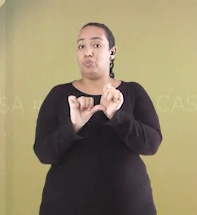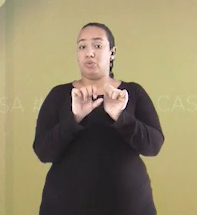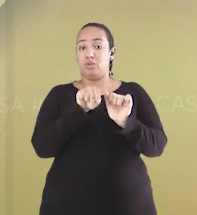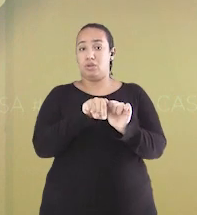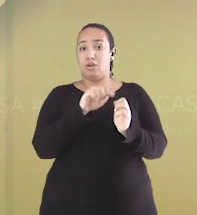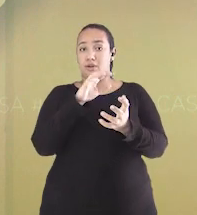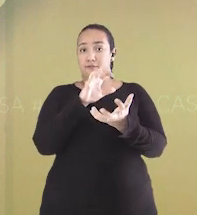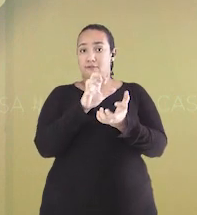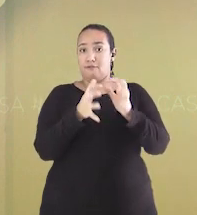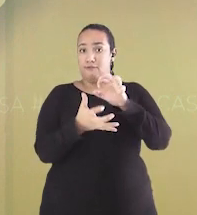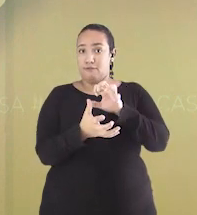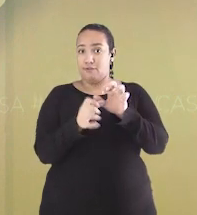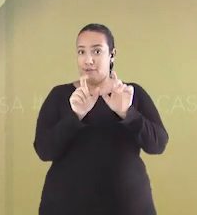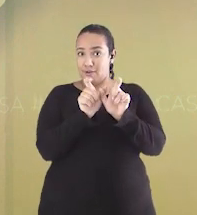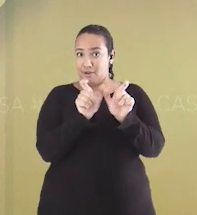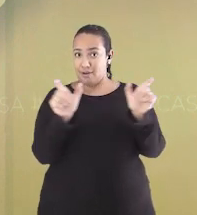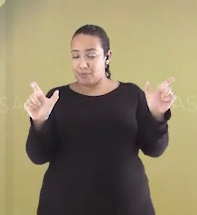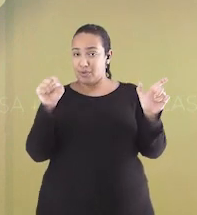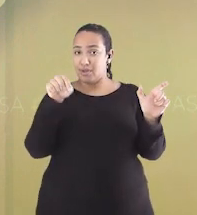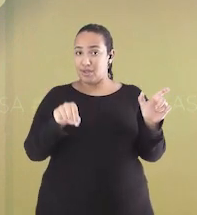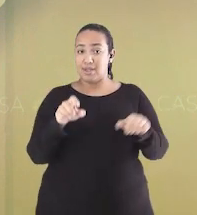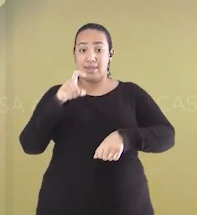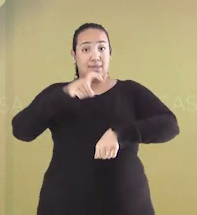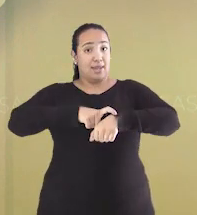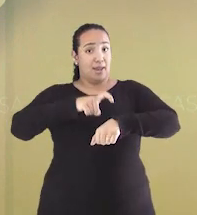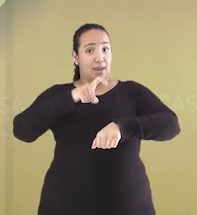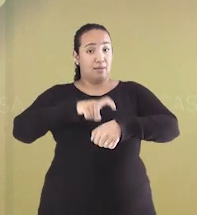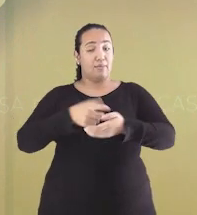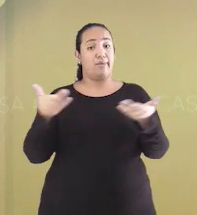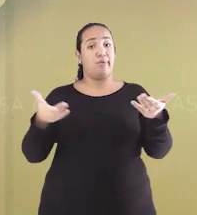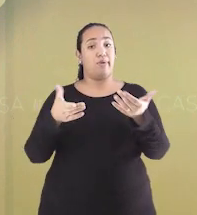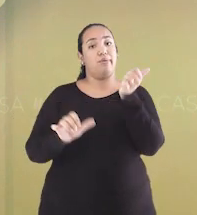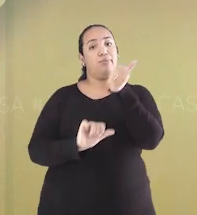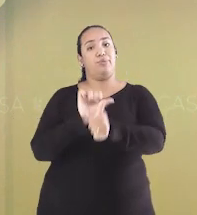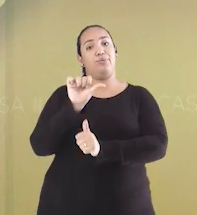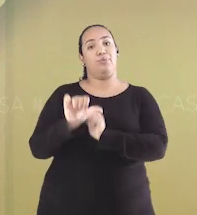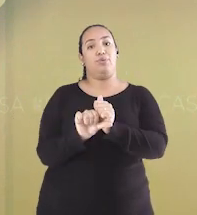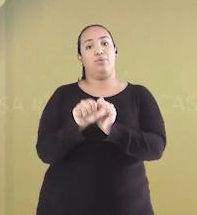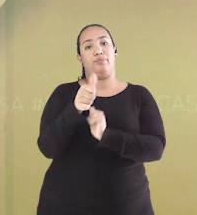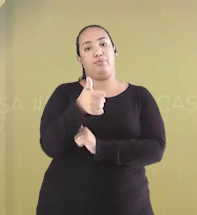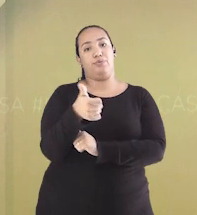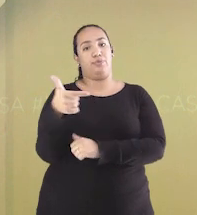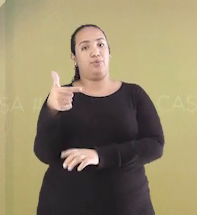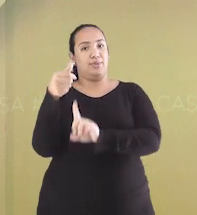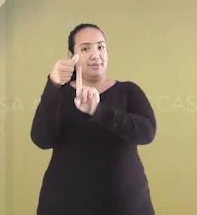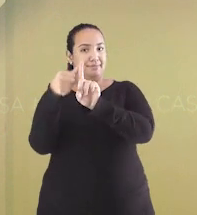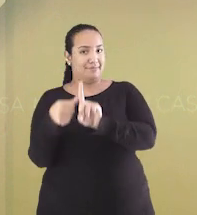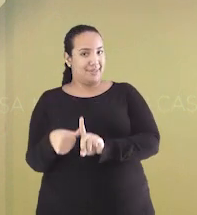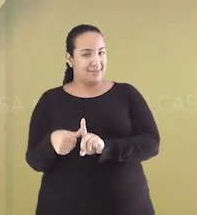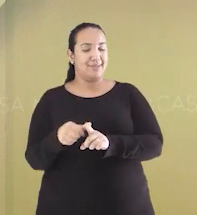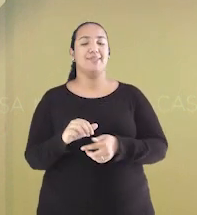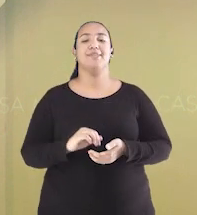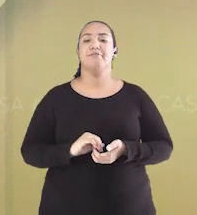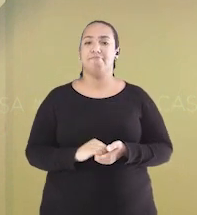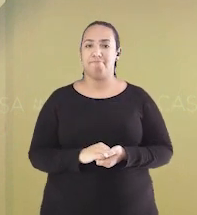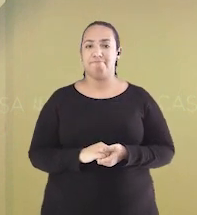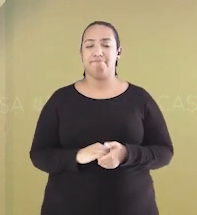forma o termo tempo por seu valor, colocaremos 12 meses, ao invés de um